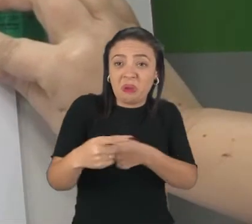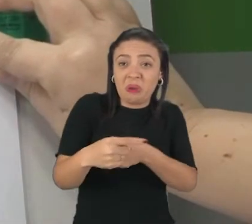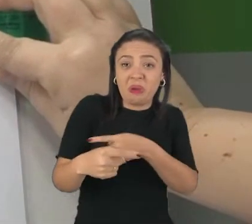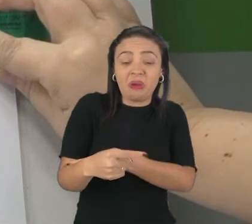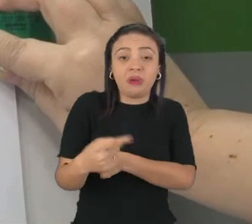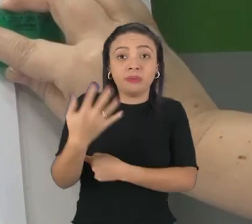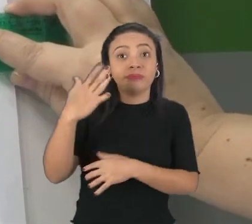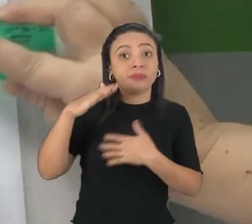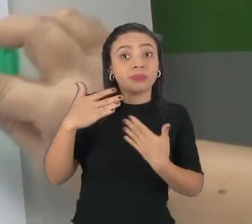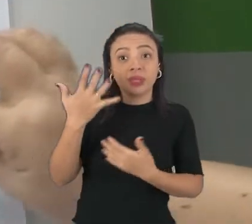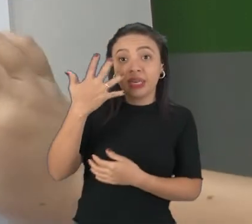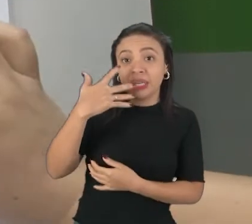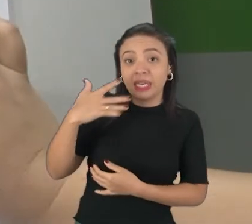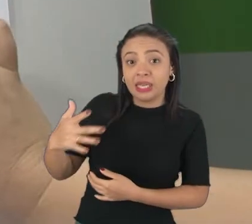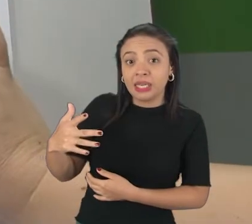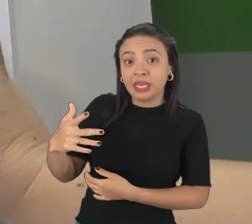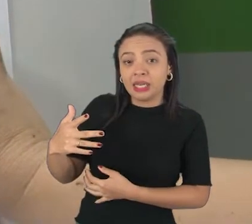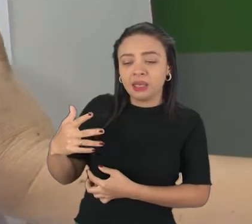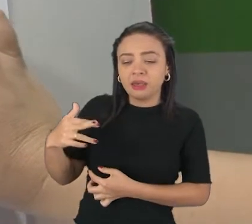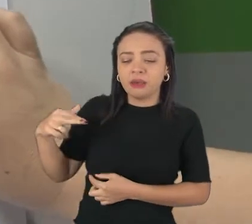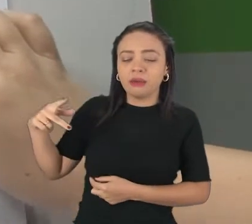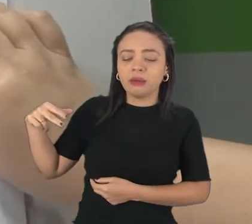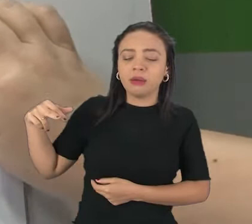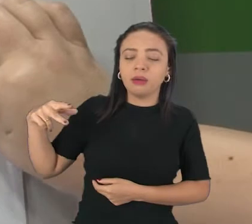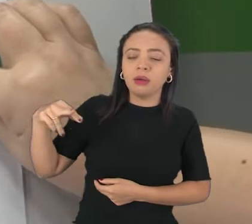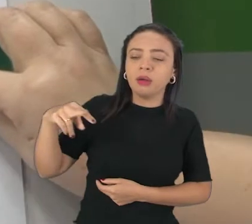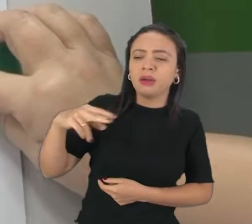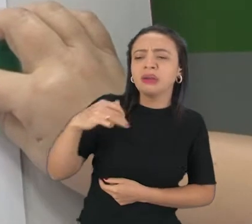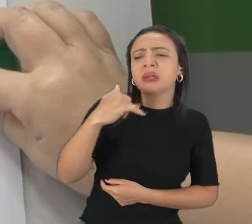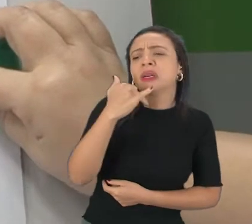garotinho andou até Beto.